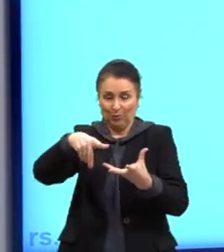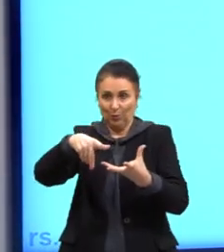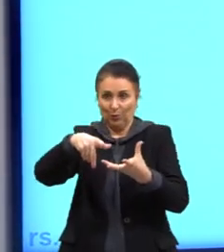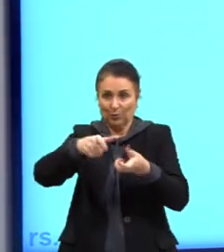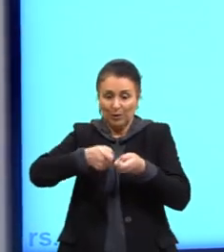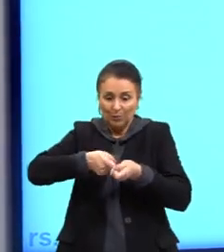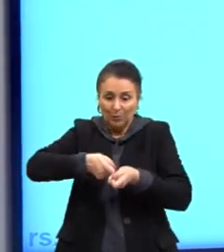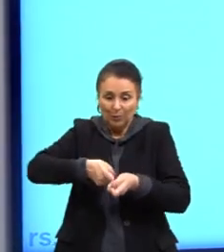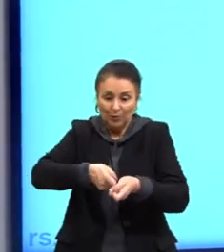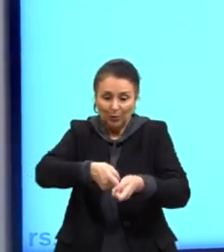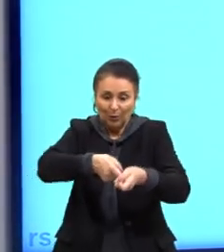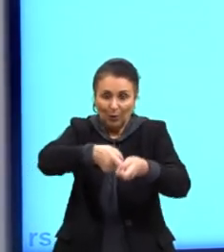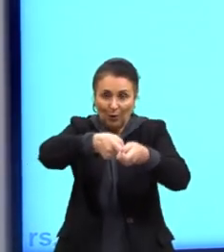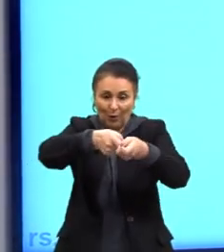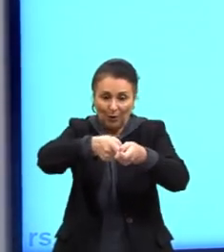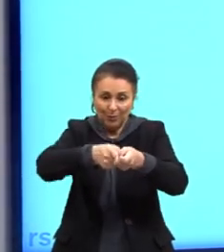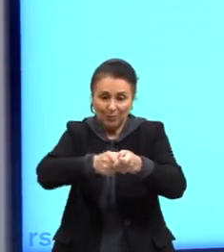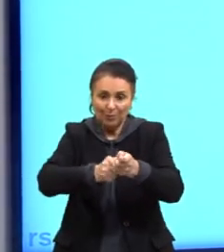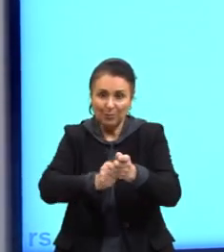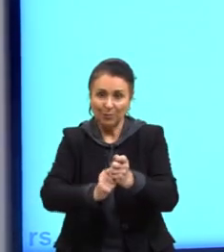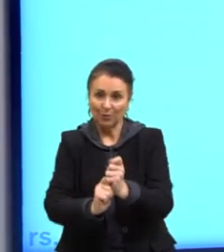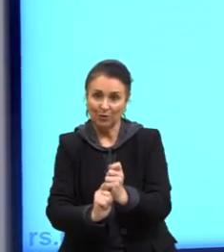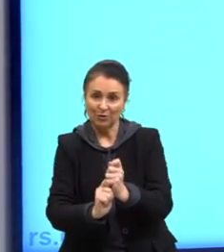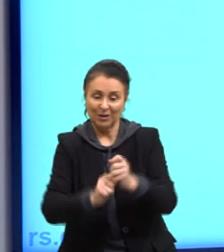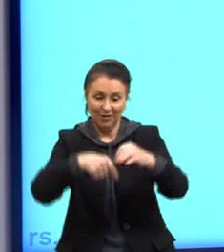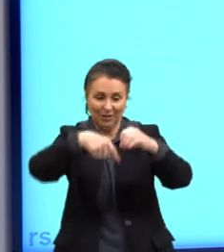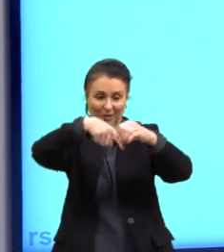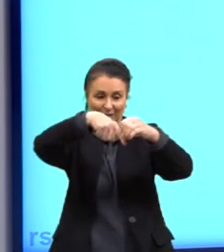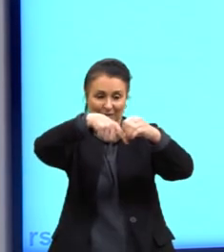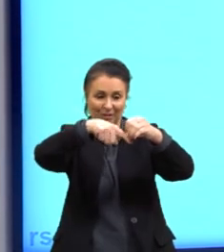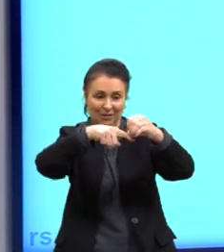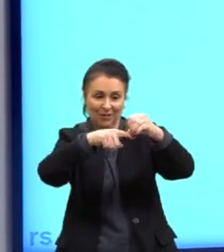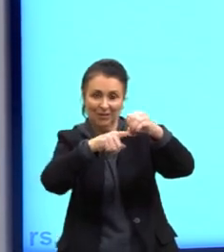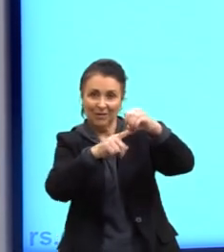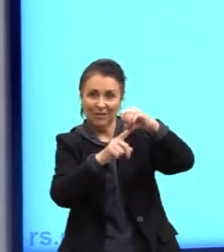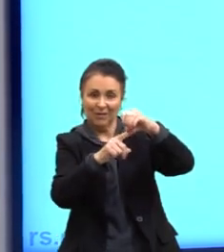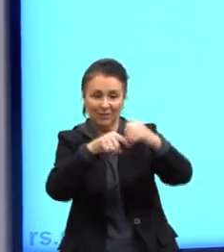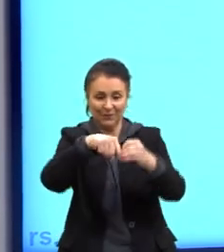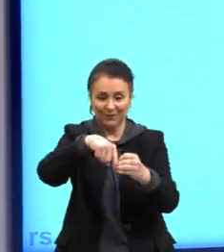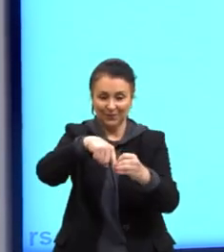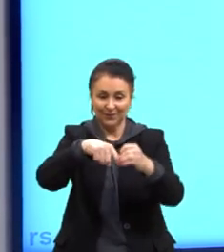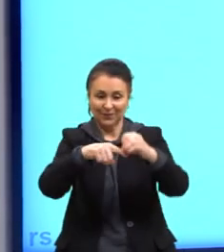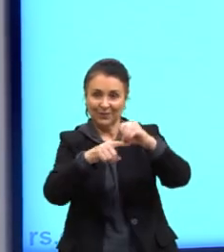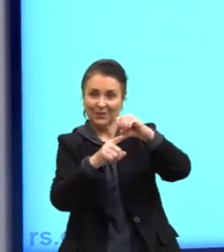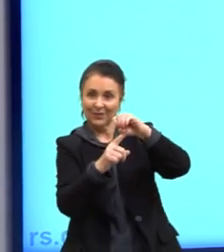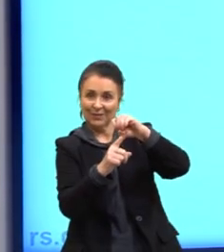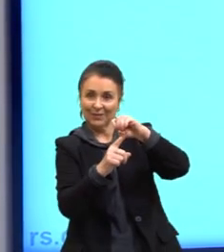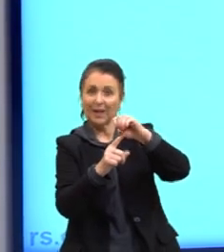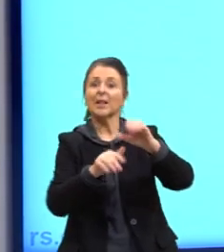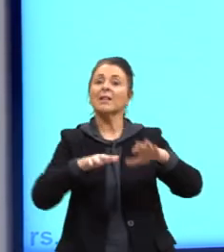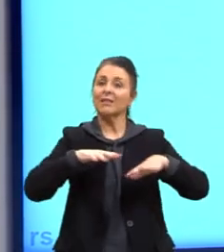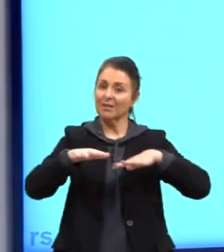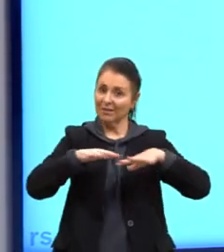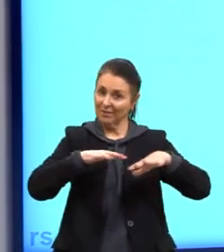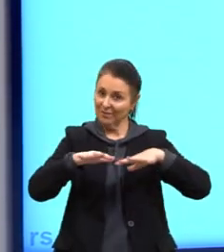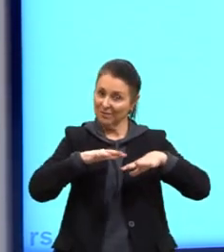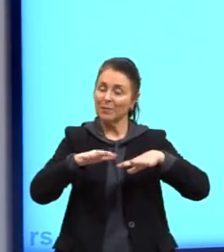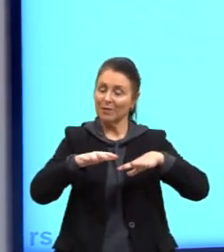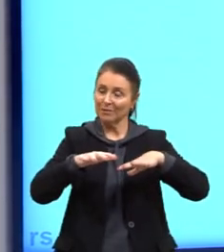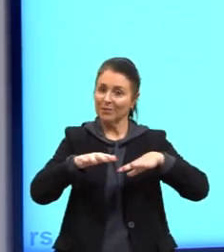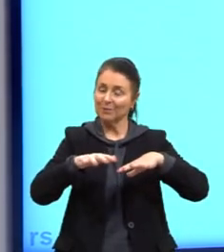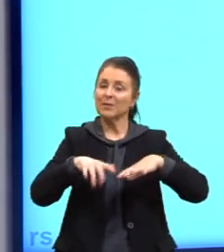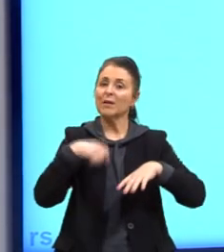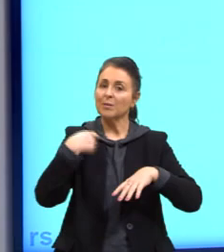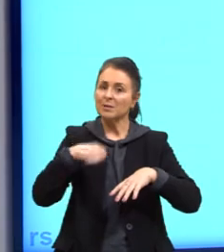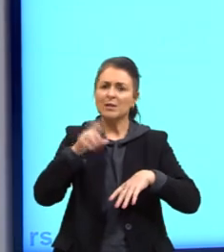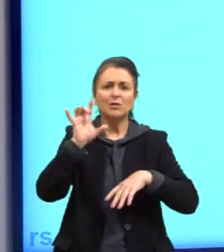tentando né empurrar para baixo essa lavando aqui para aqui a gente consiga então levantar o mundo né Diz ele que